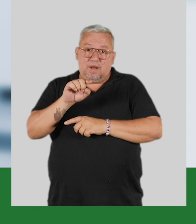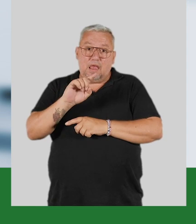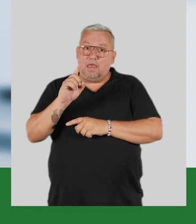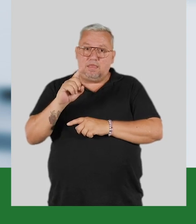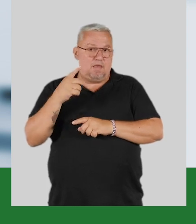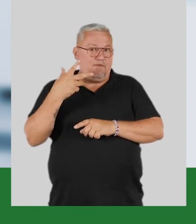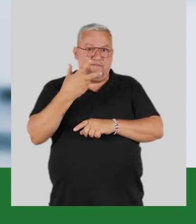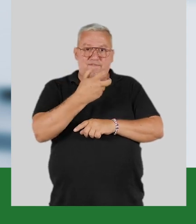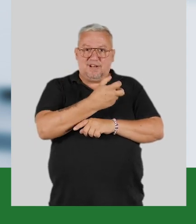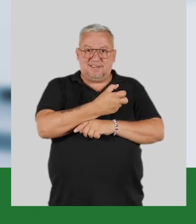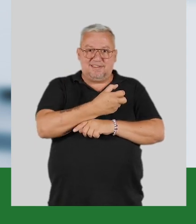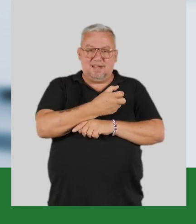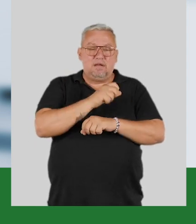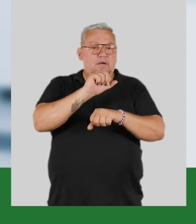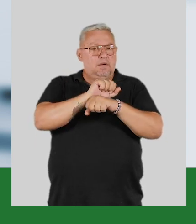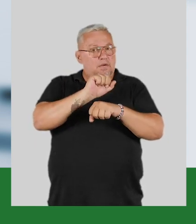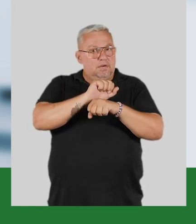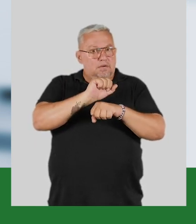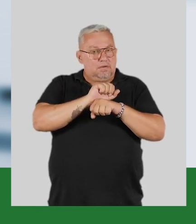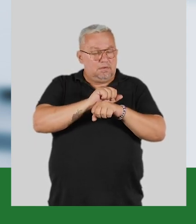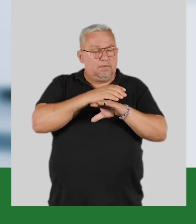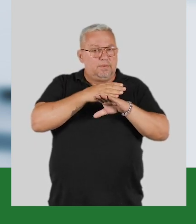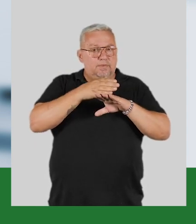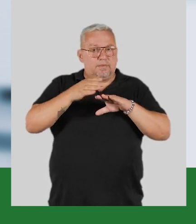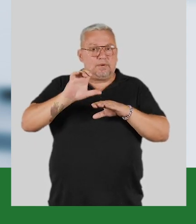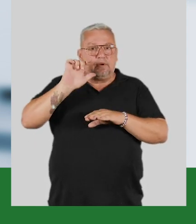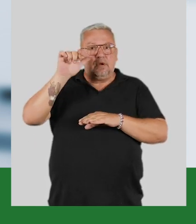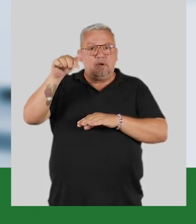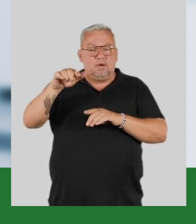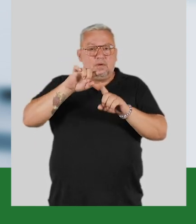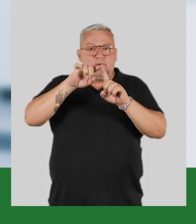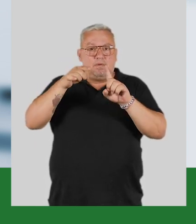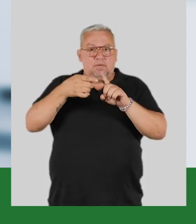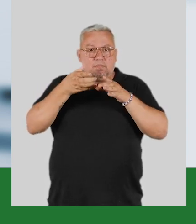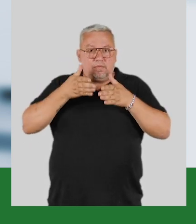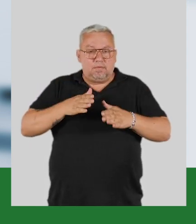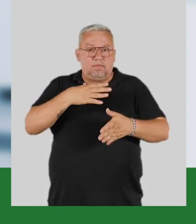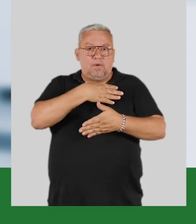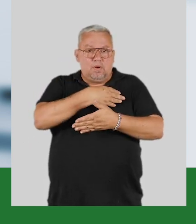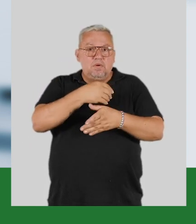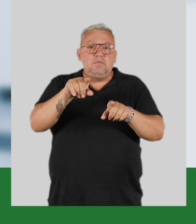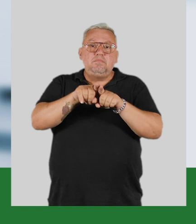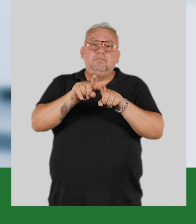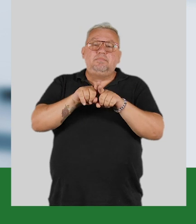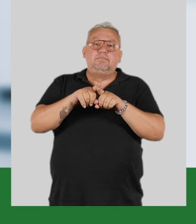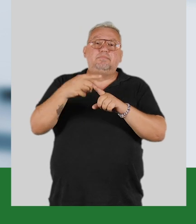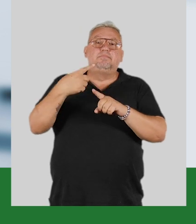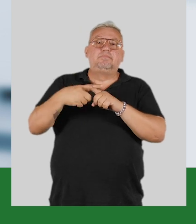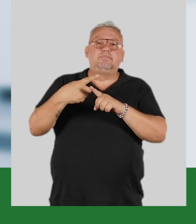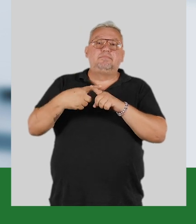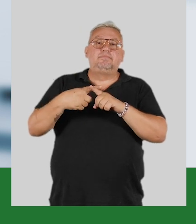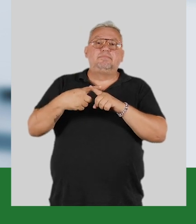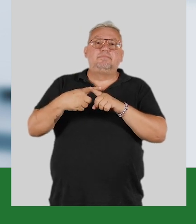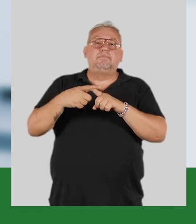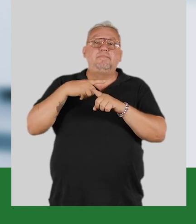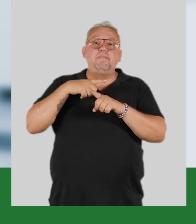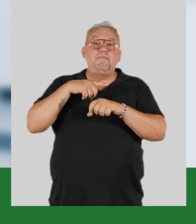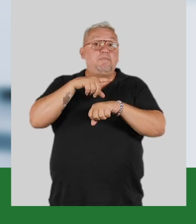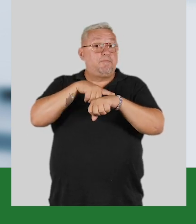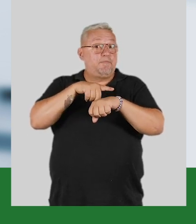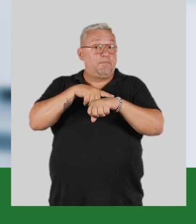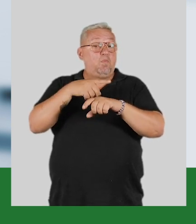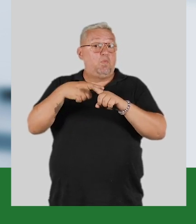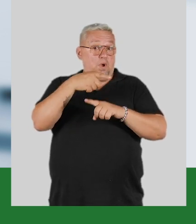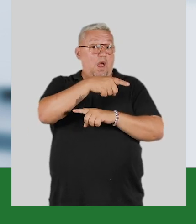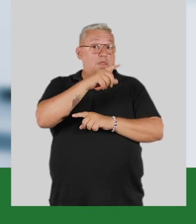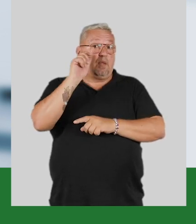não vacinar, adiar a vacinação para depois da gestação e da lactação. Justamente, o motivo disso é porque